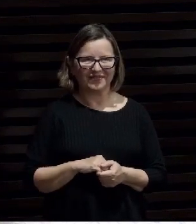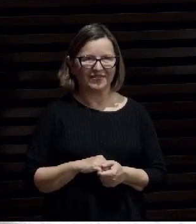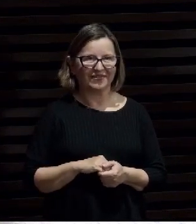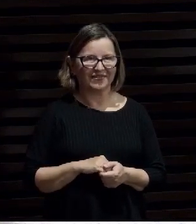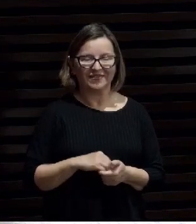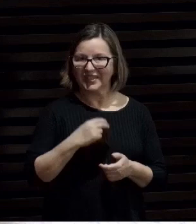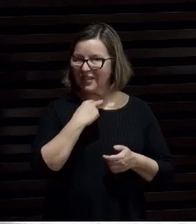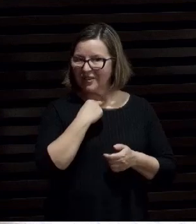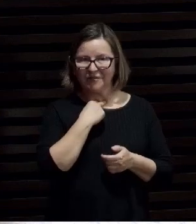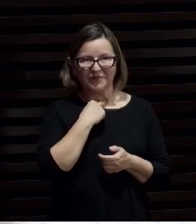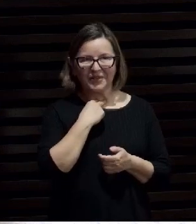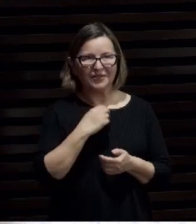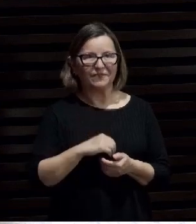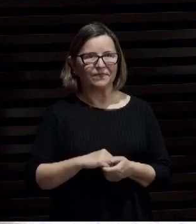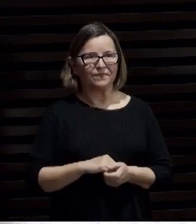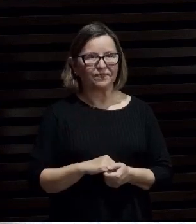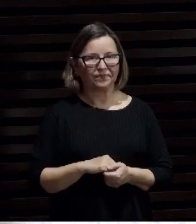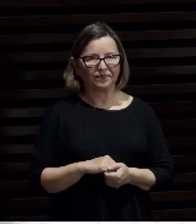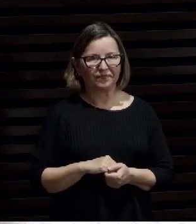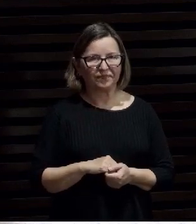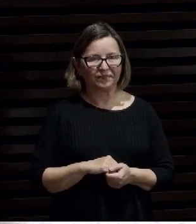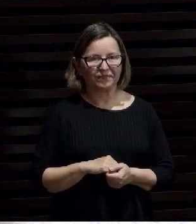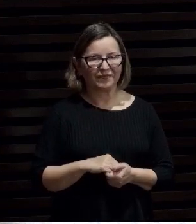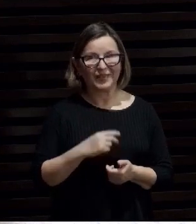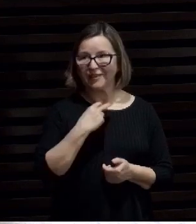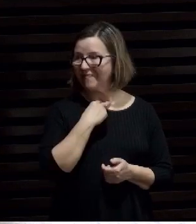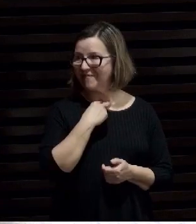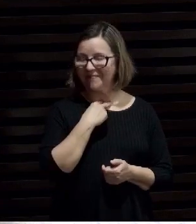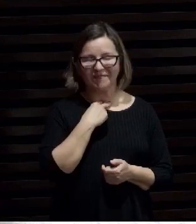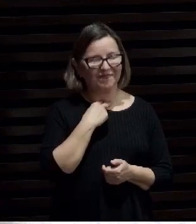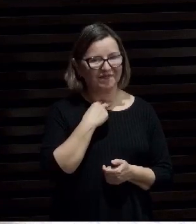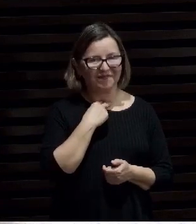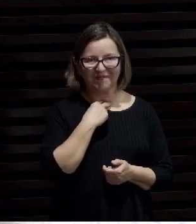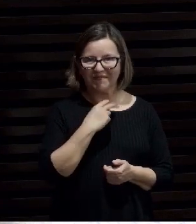Não pode. Não pode.